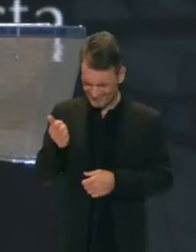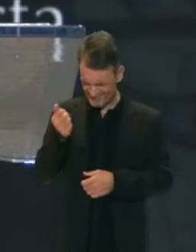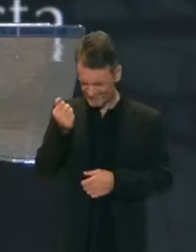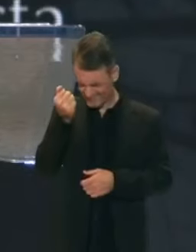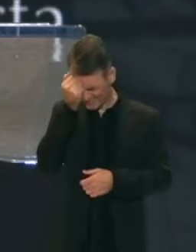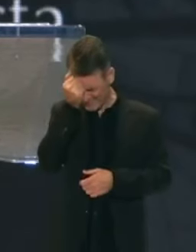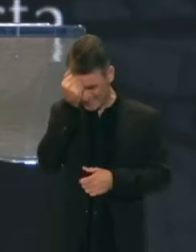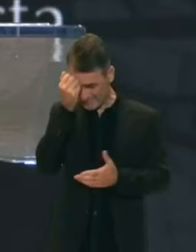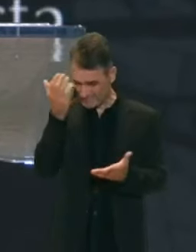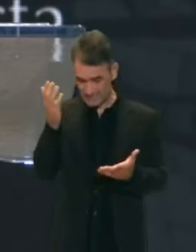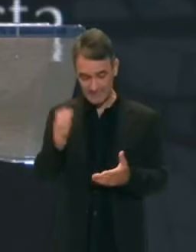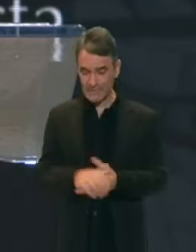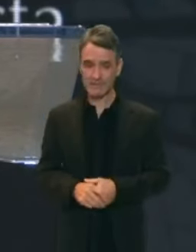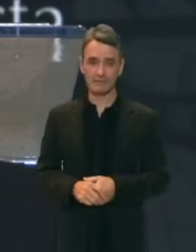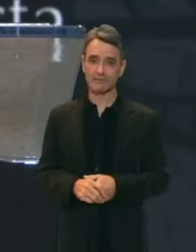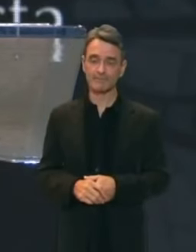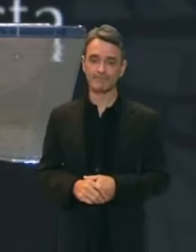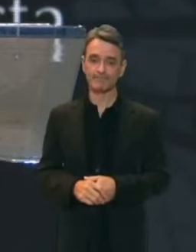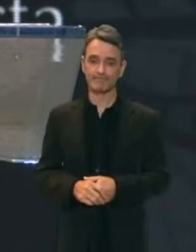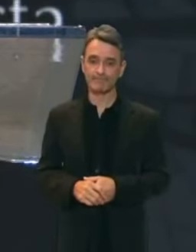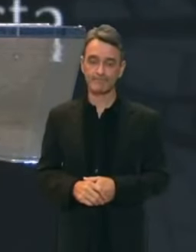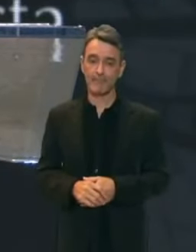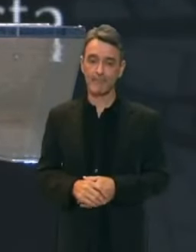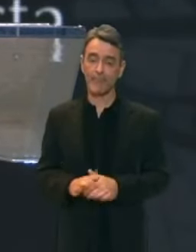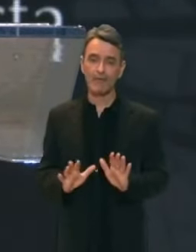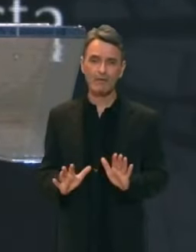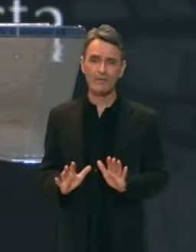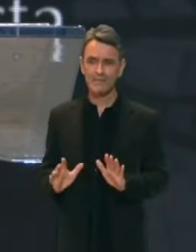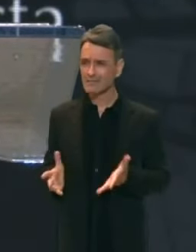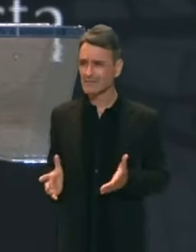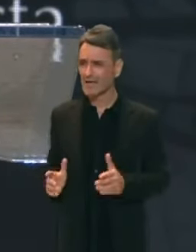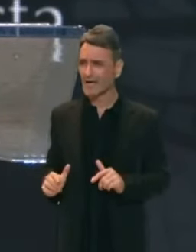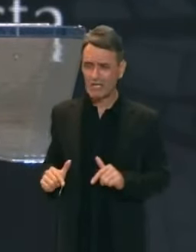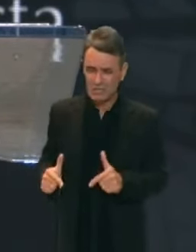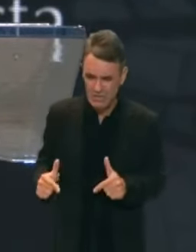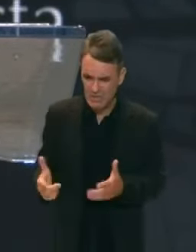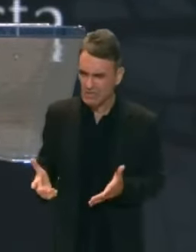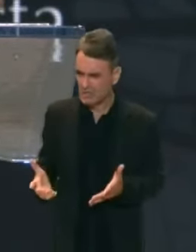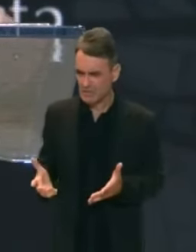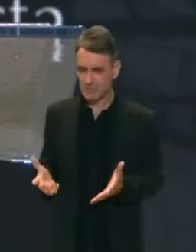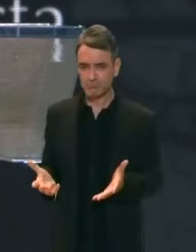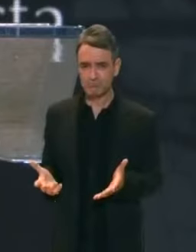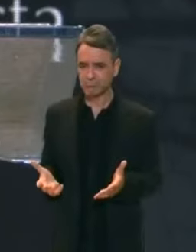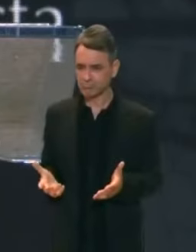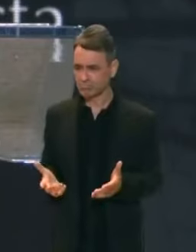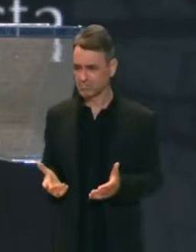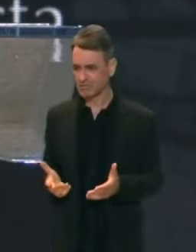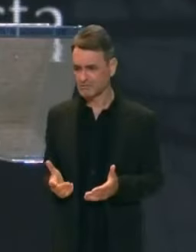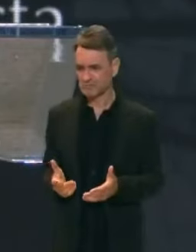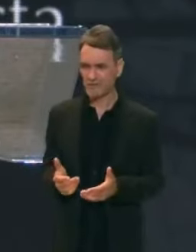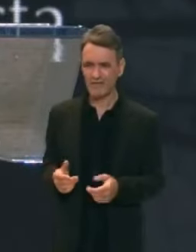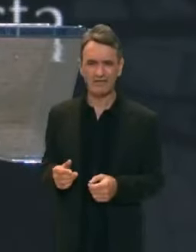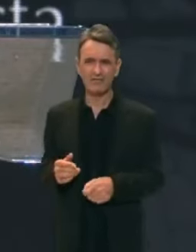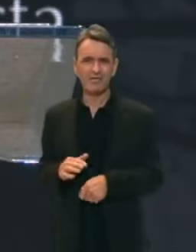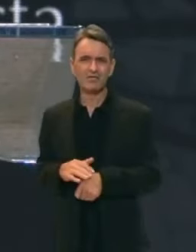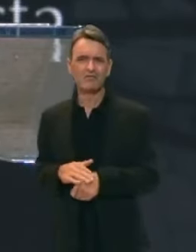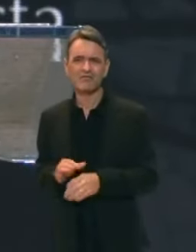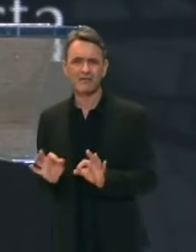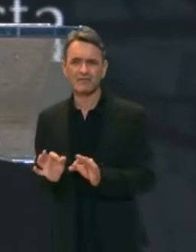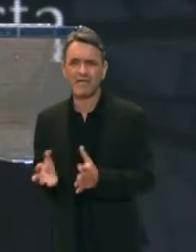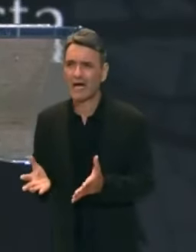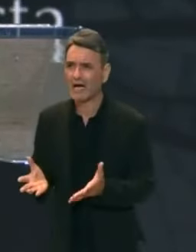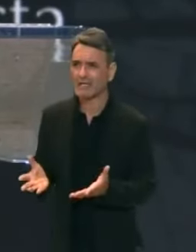puxa vida. Quando eu ajo por impulsividade, eu deixo de fazer algo,